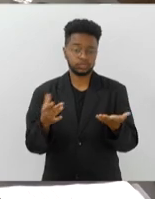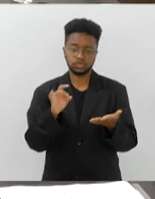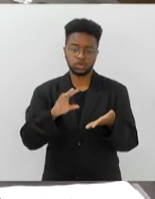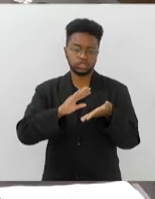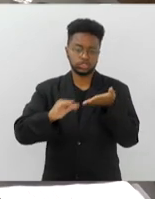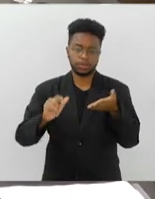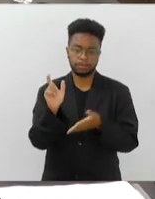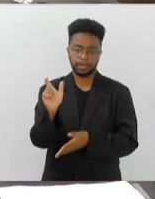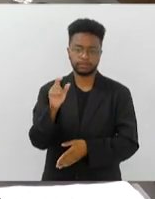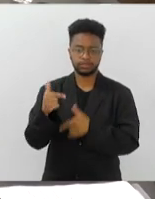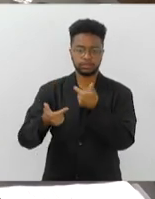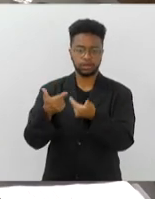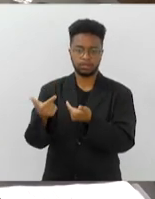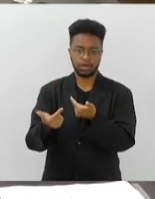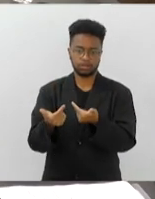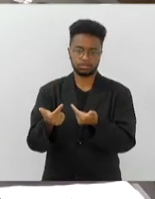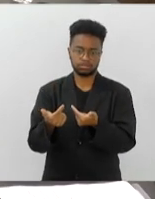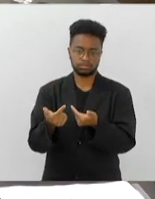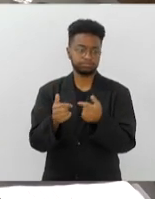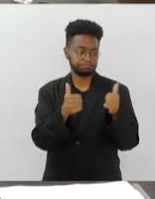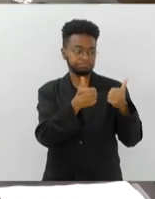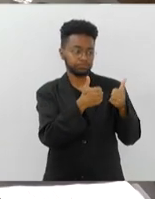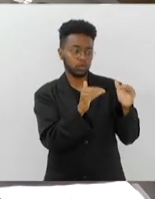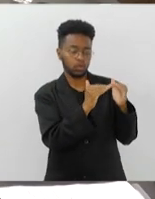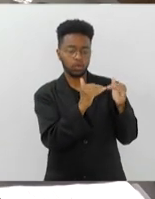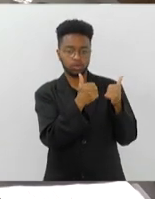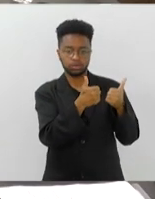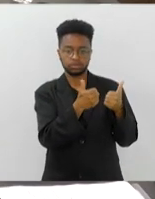os trabalhadores, que aí no sentido. Está de acordo.